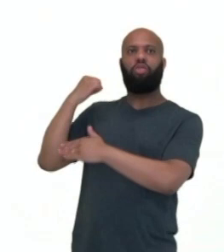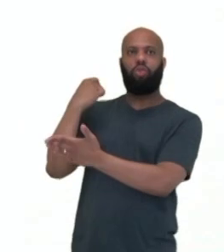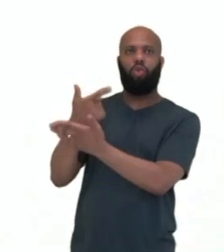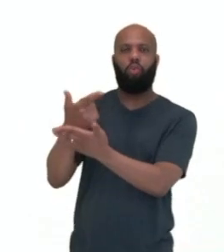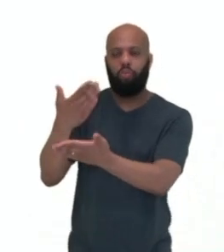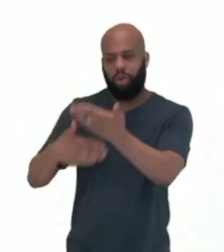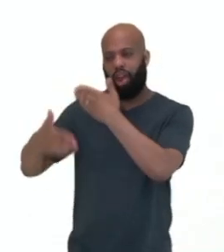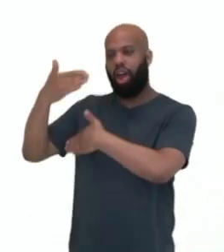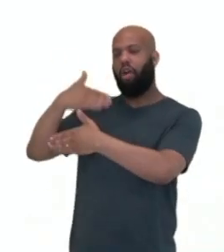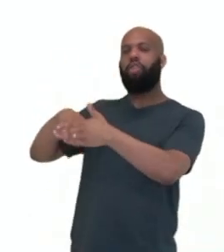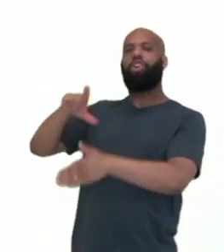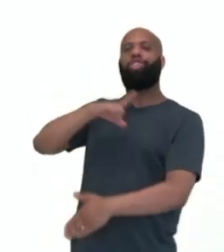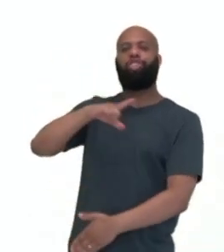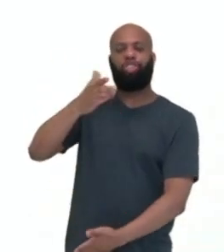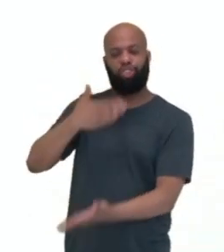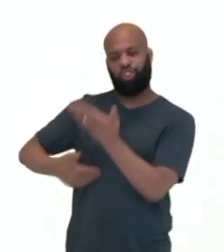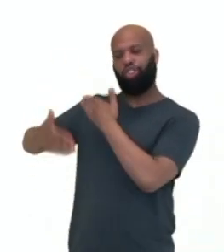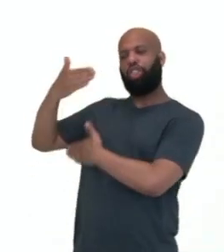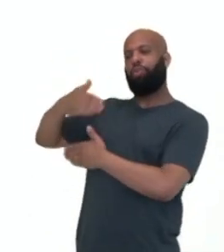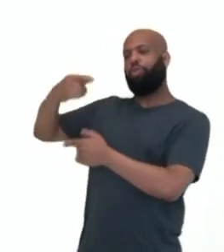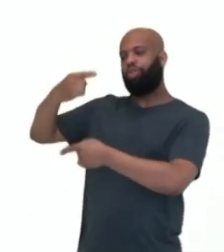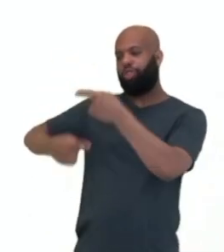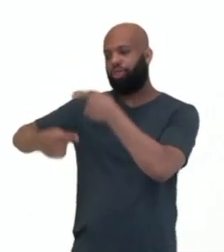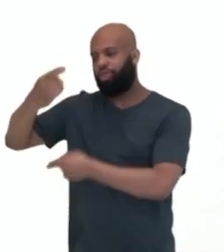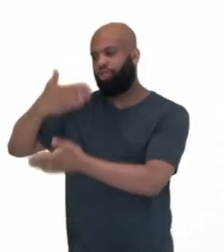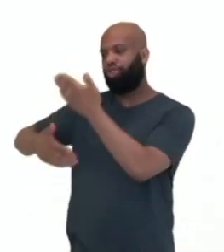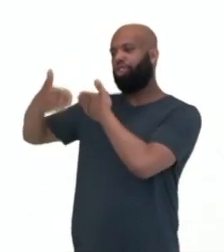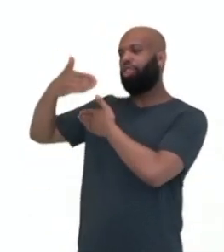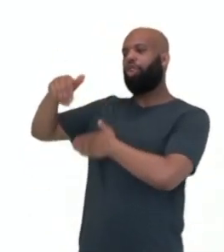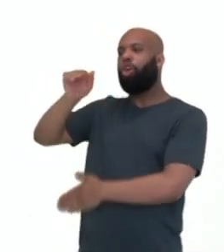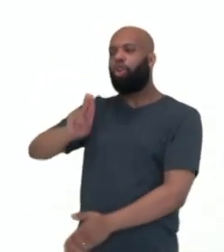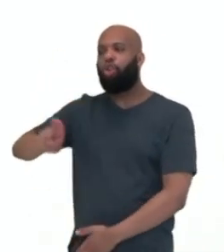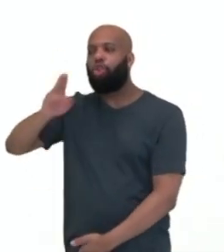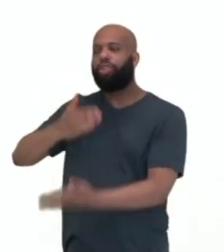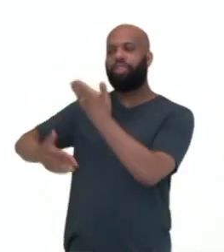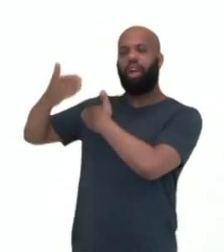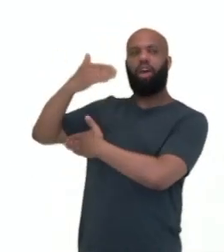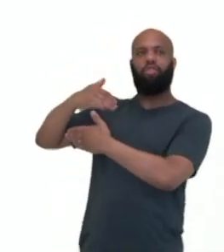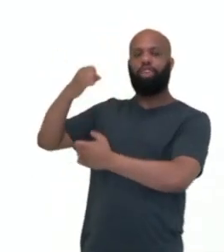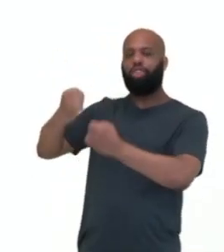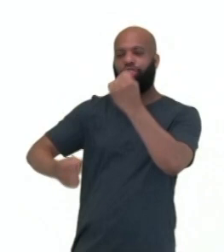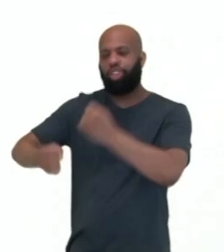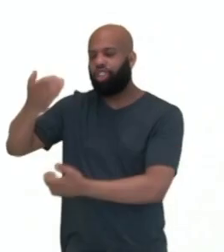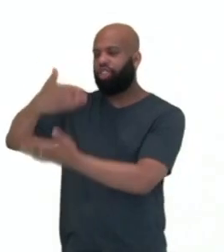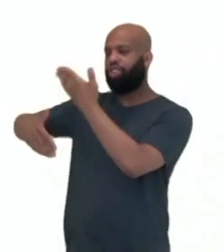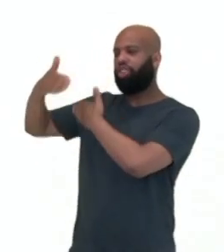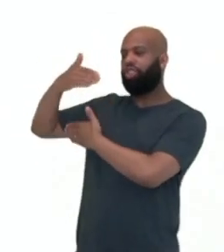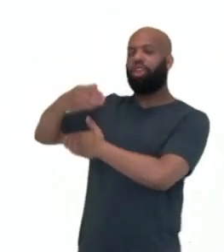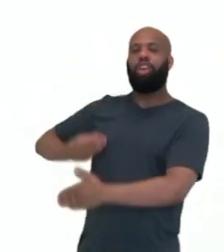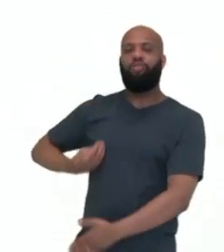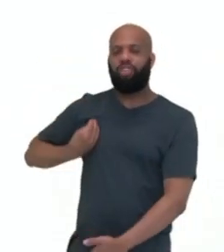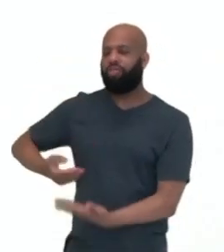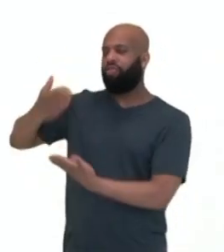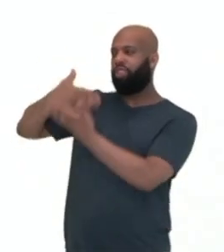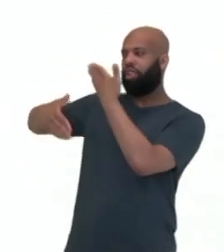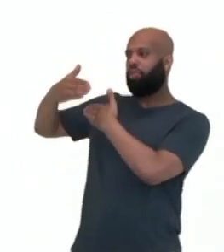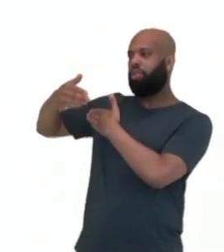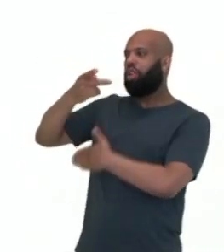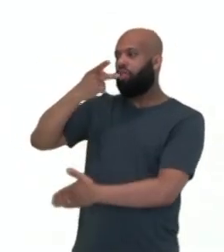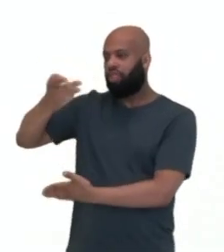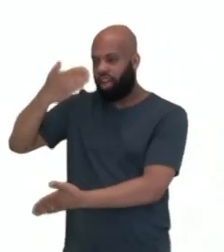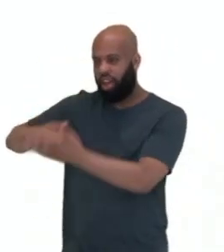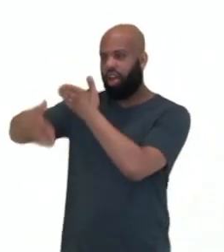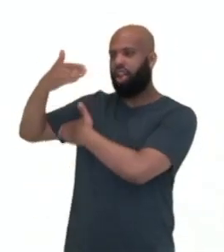comprávamos, tínhamos, discutiam, usavam, dirigiam, vivíamos, dizia,